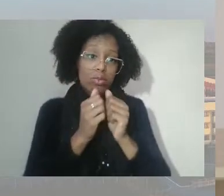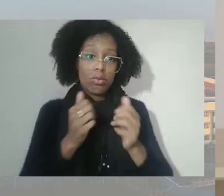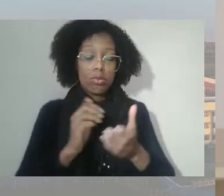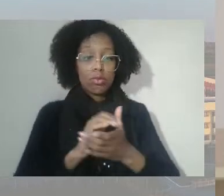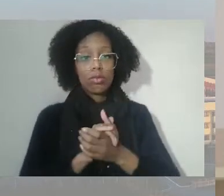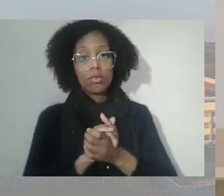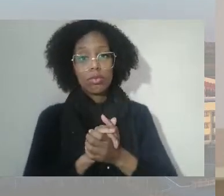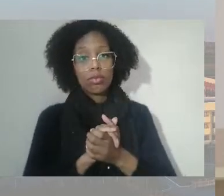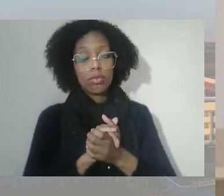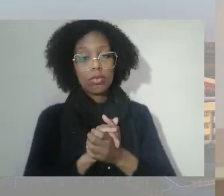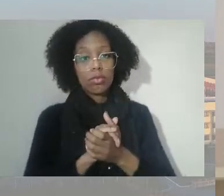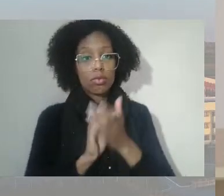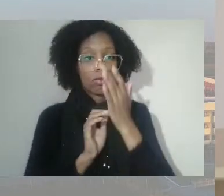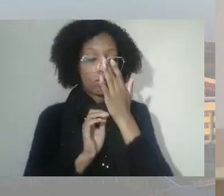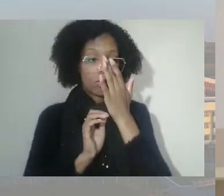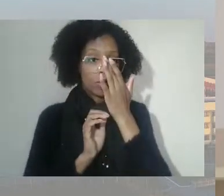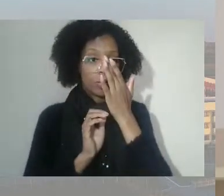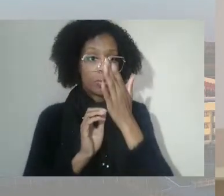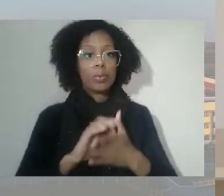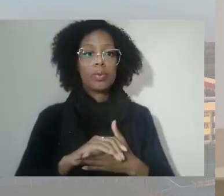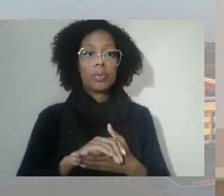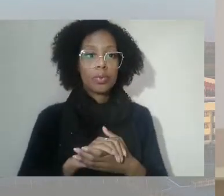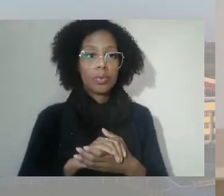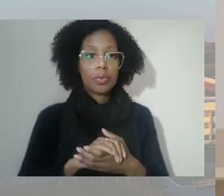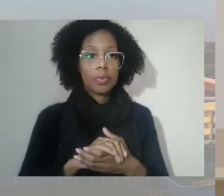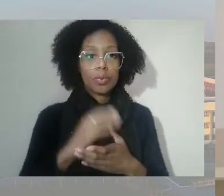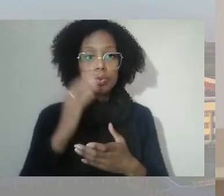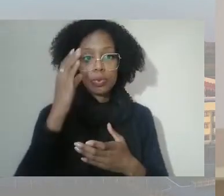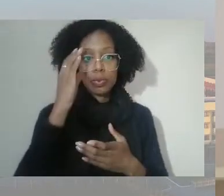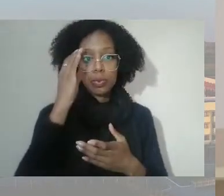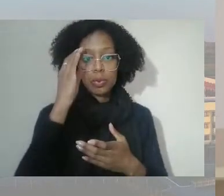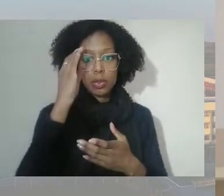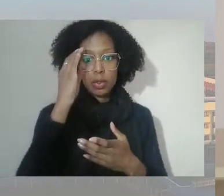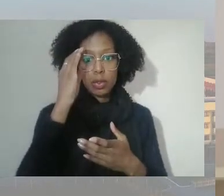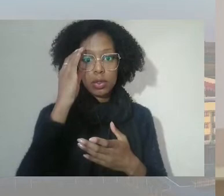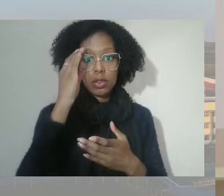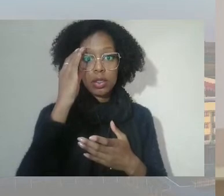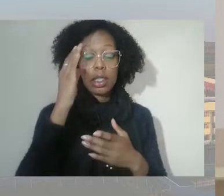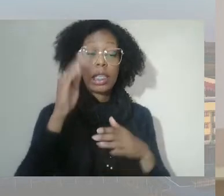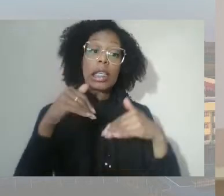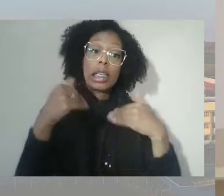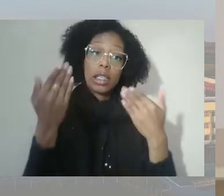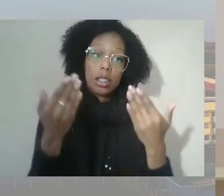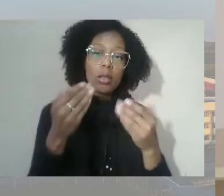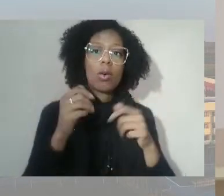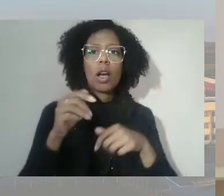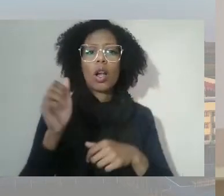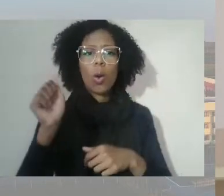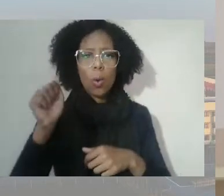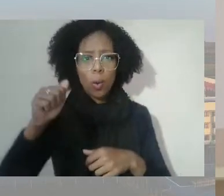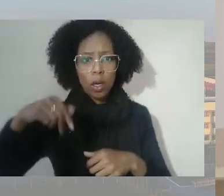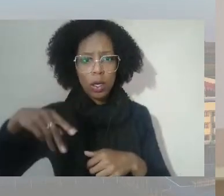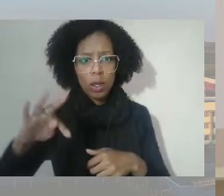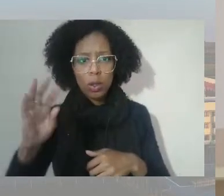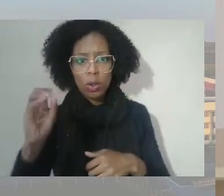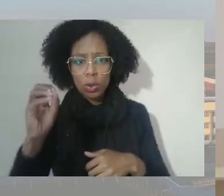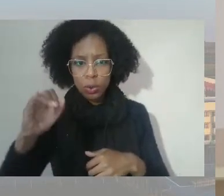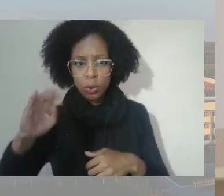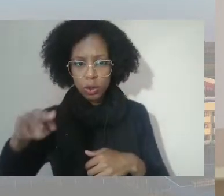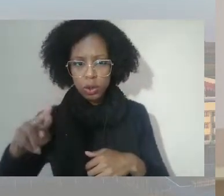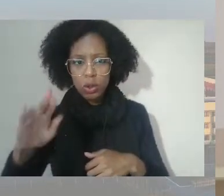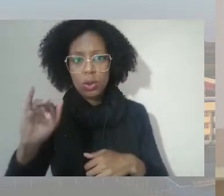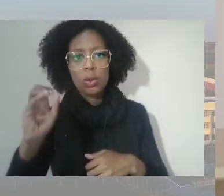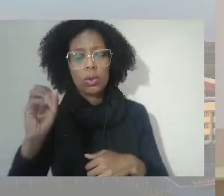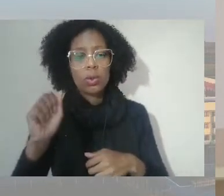Isso. Tá? Então, pessoal, seria então o Antônio Kleber que entraria, um docente, e